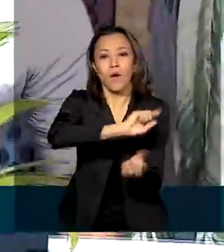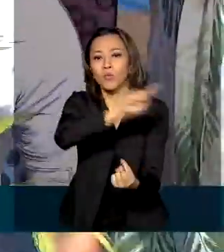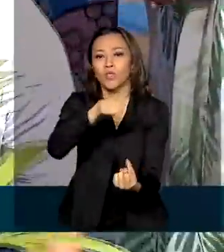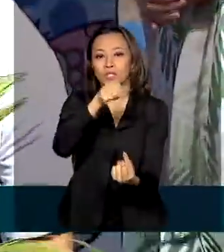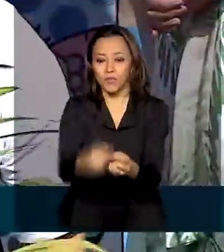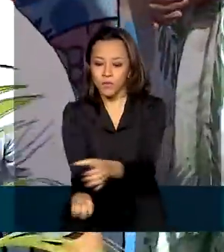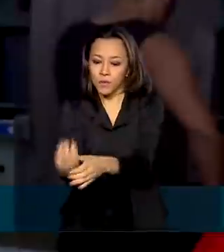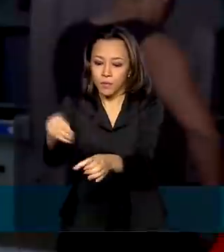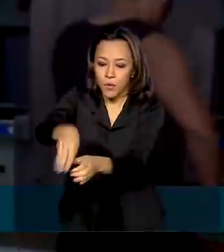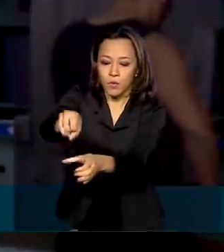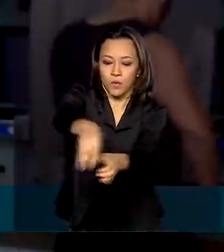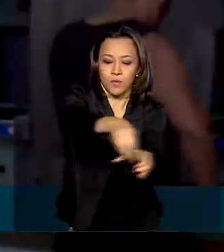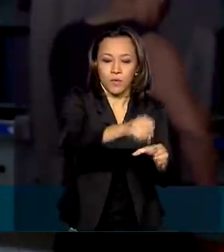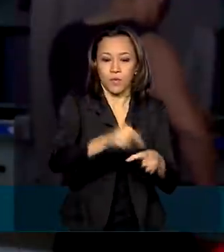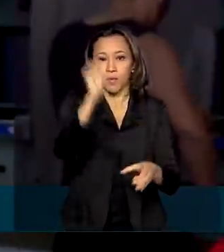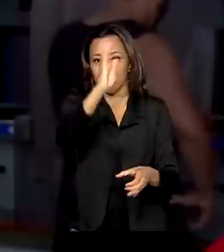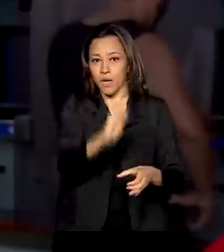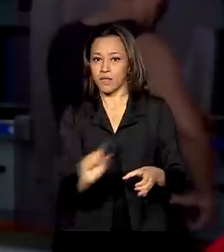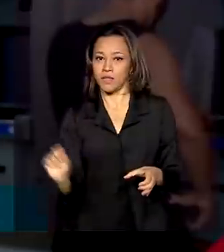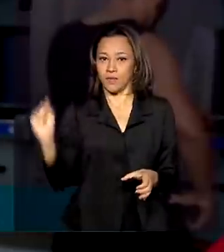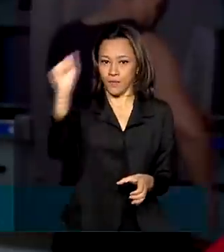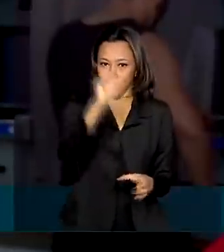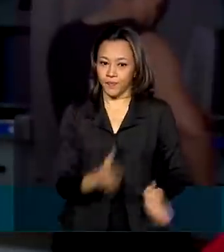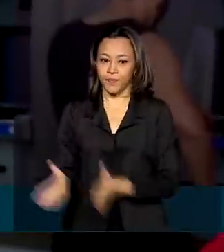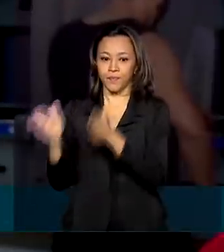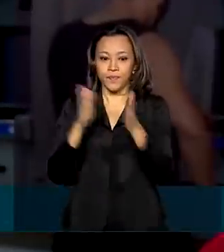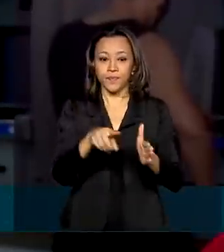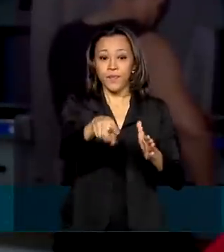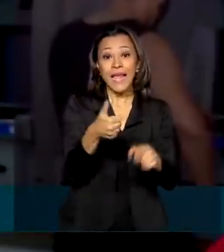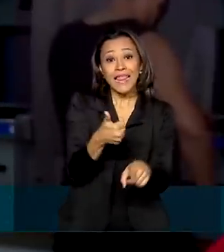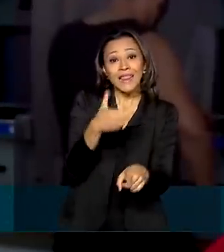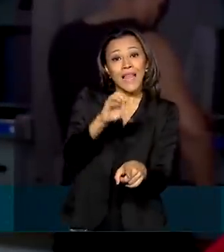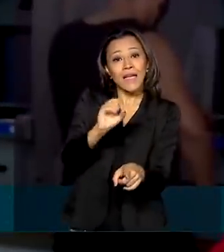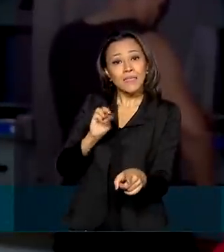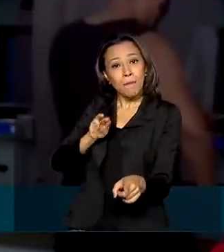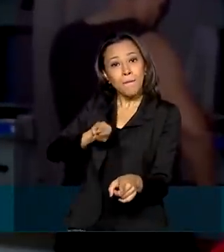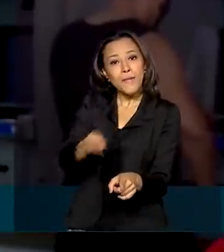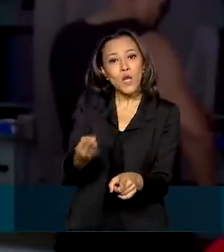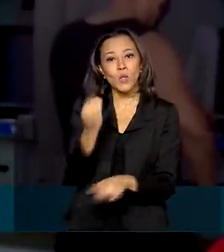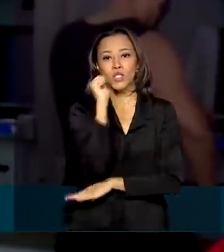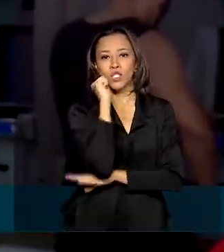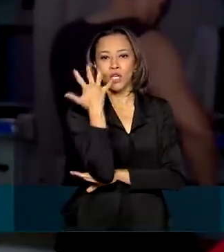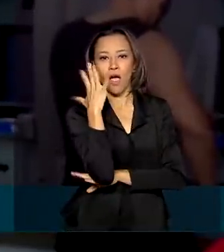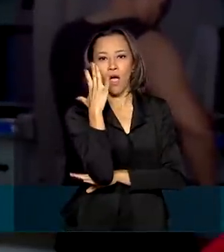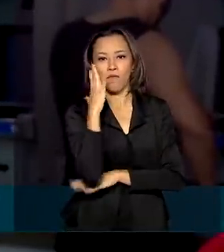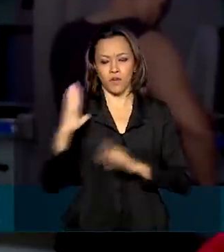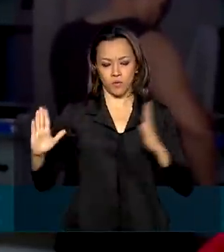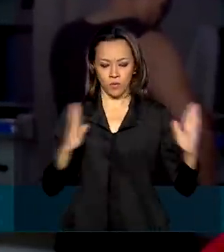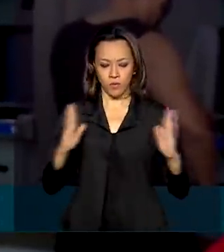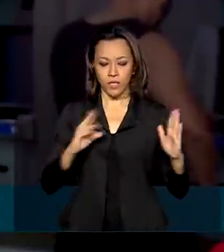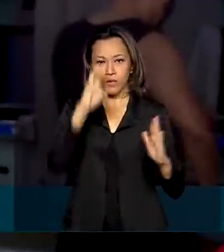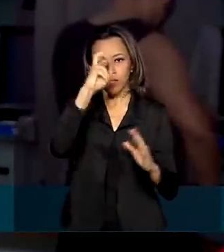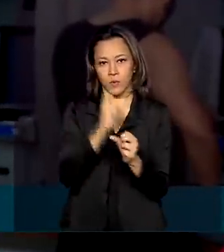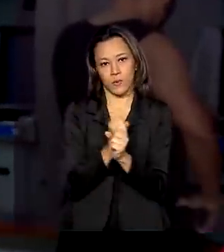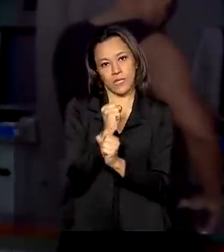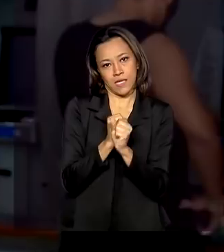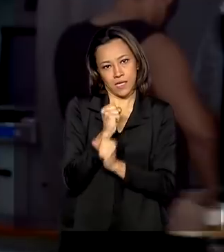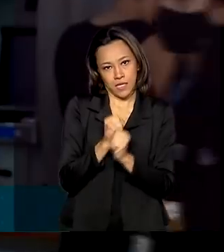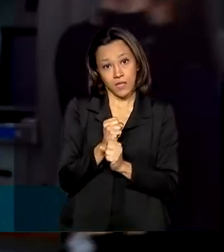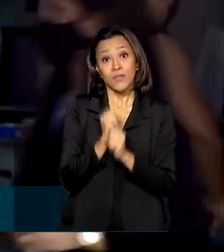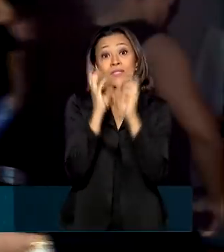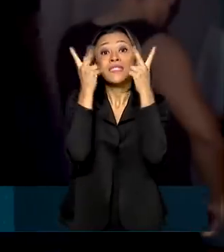em todo o país. Serão 10 milhões de árvores ao longo de 5 anos e são